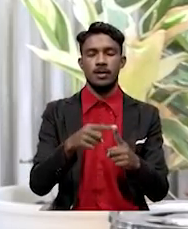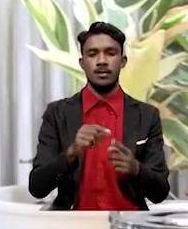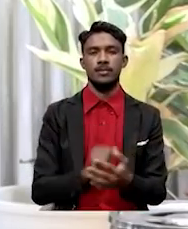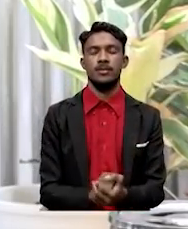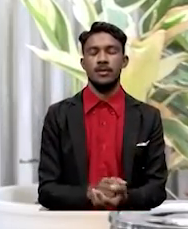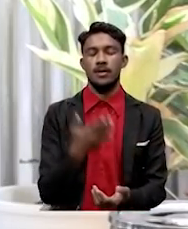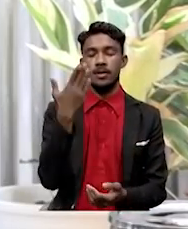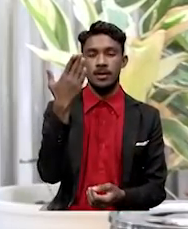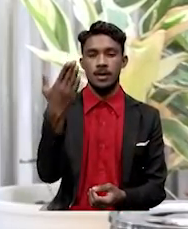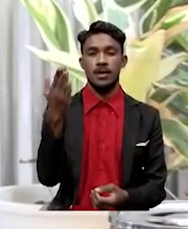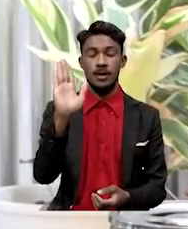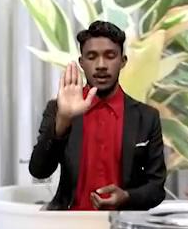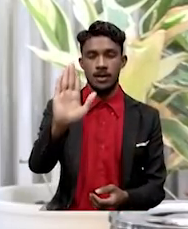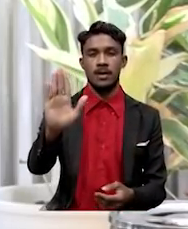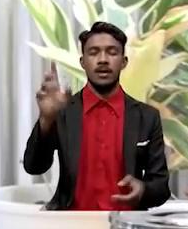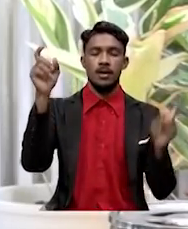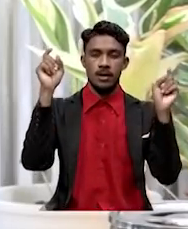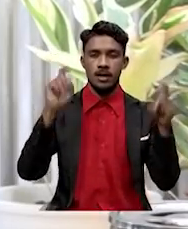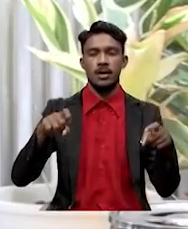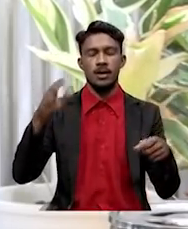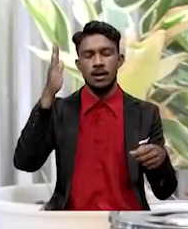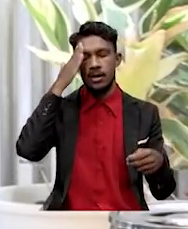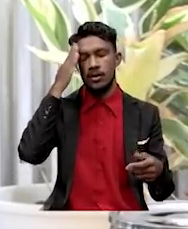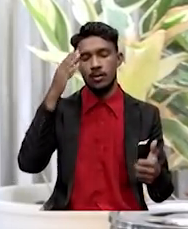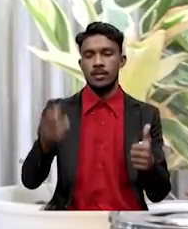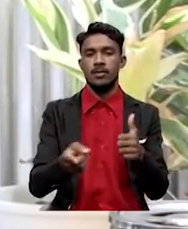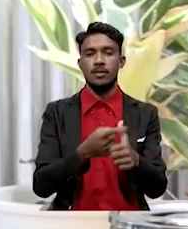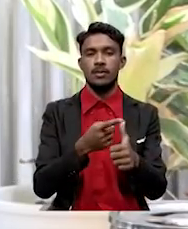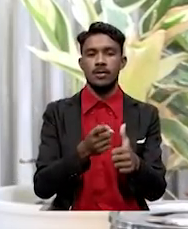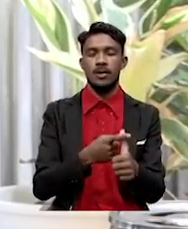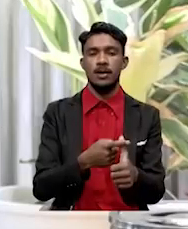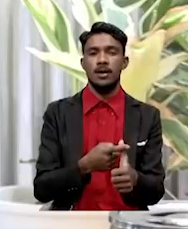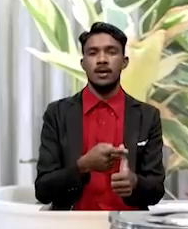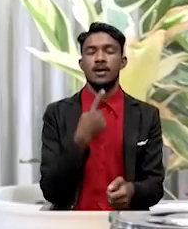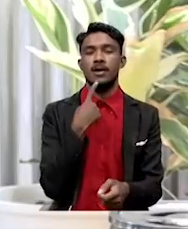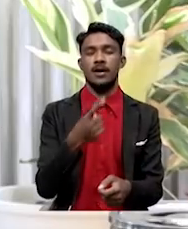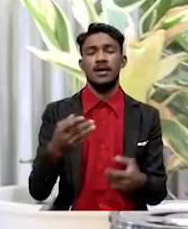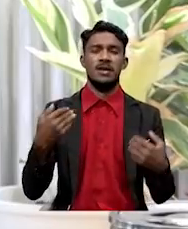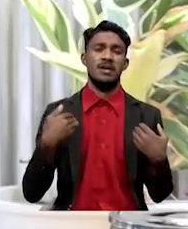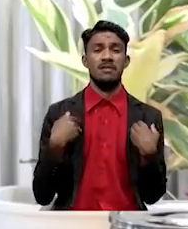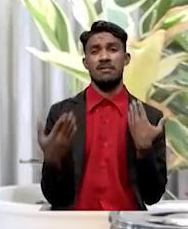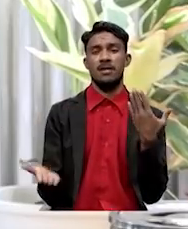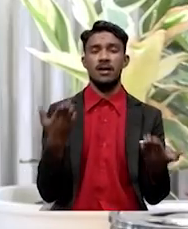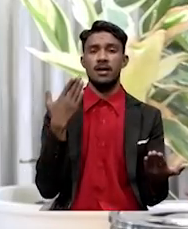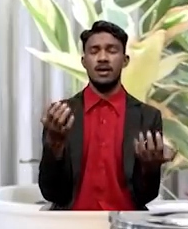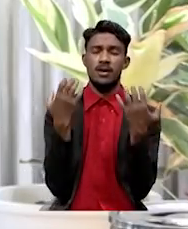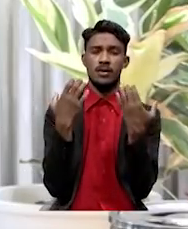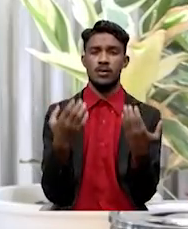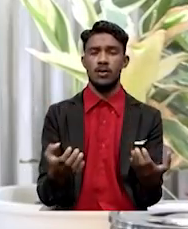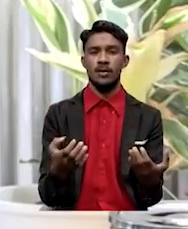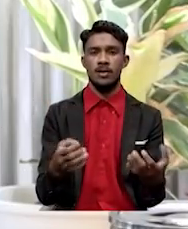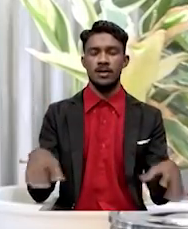tem que verificar, não justifica o Luclai, Katak, e a Galai, grave crise